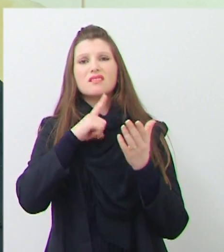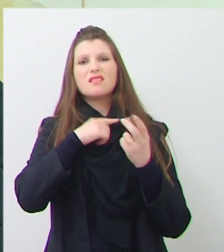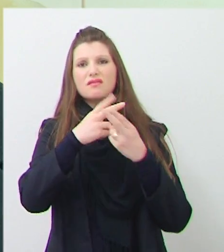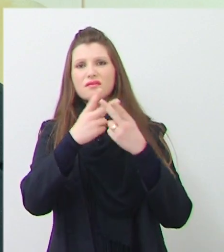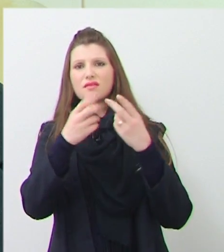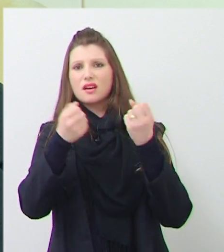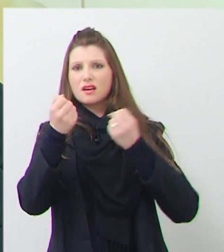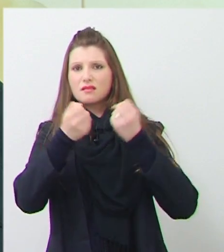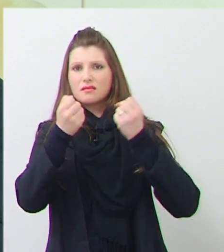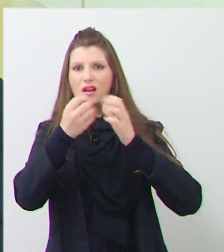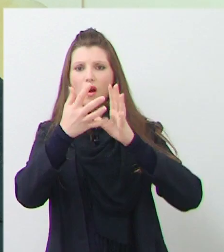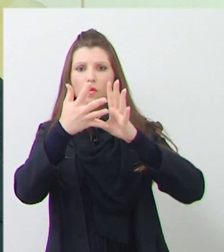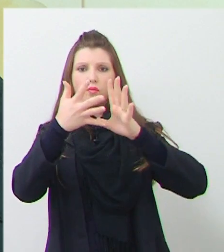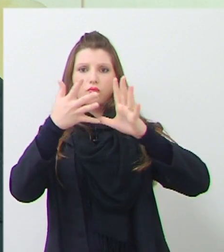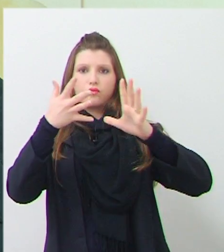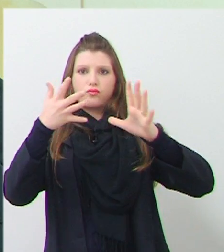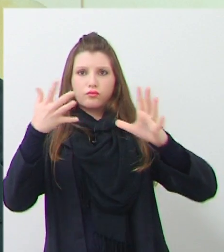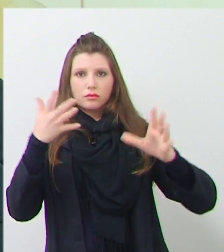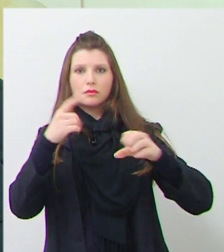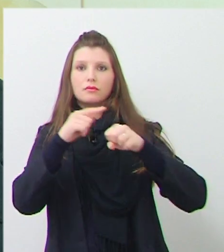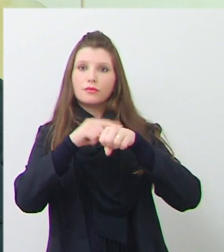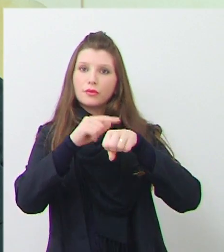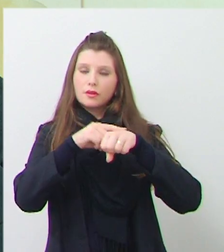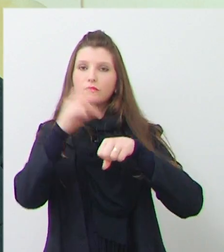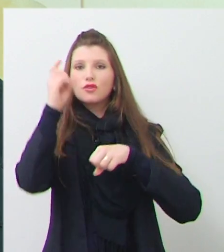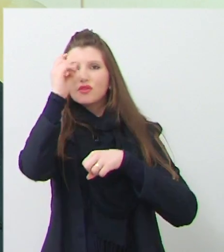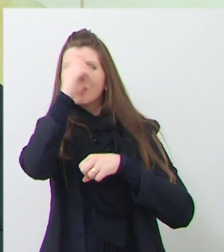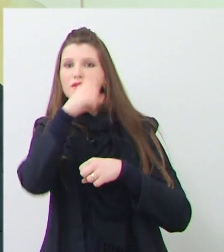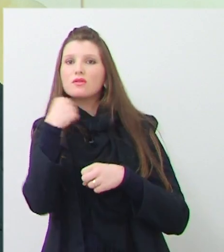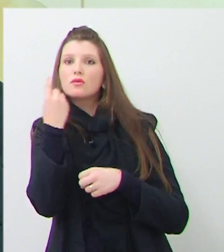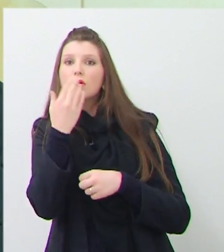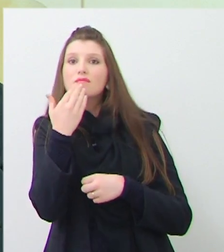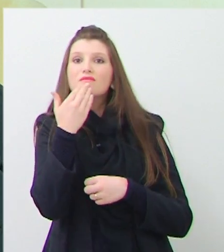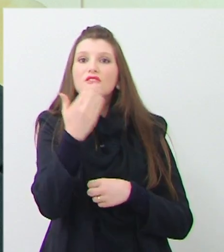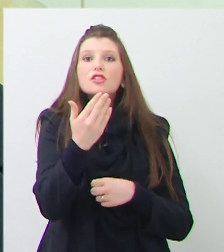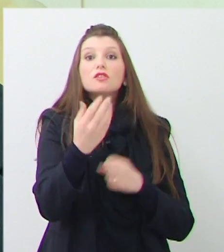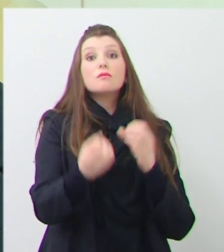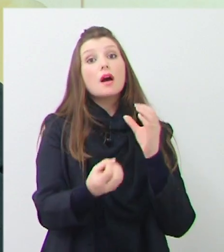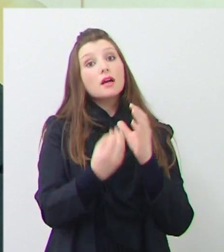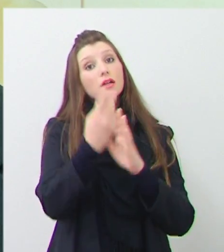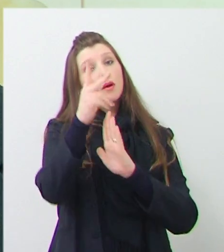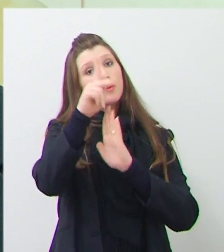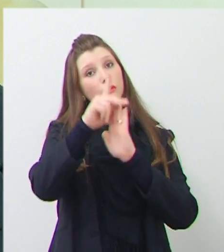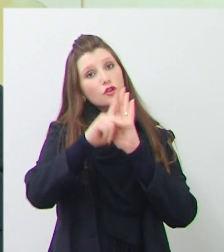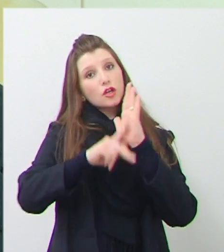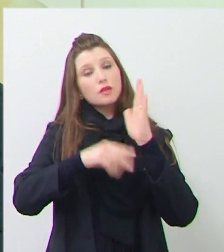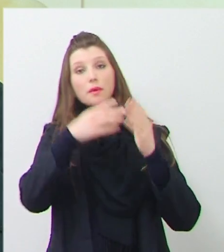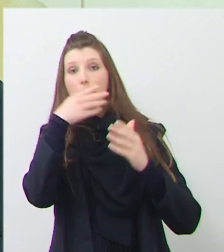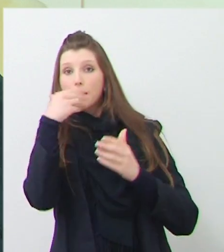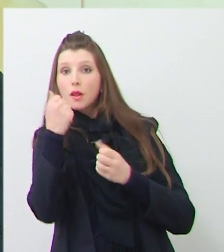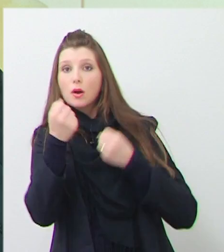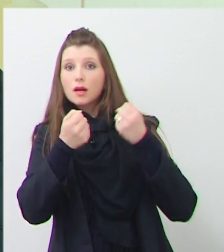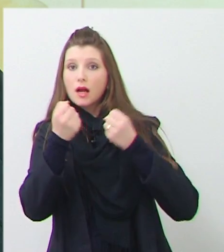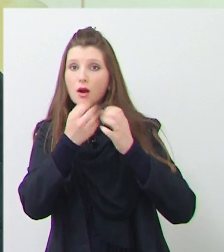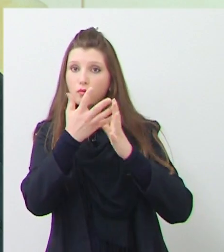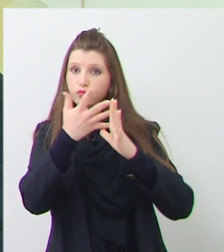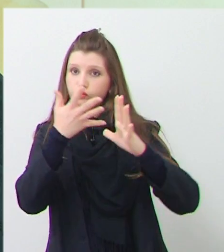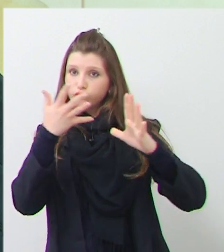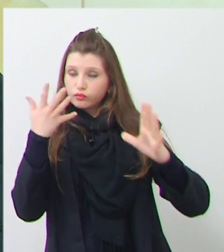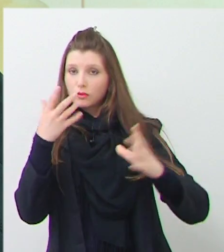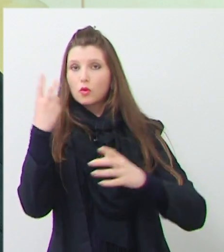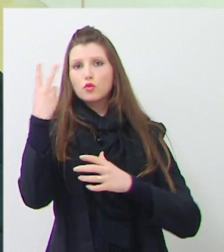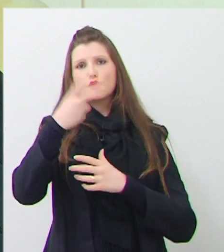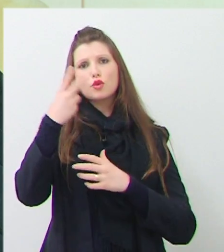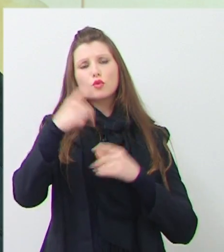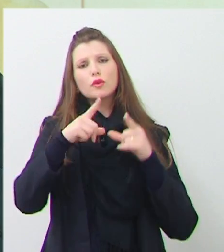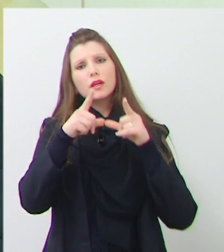nos momentos de pico, e ali fica uma dificuldade. Então a gente está pedindo para que se crie um projeto para melhorar o trânsito naquela região. O segundo